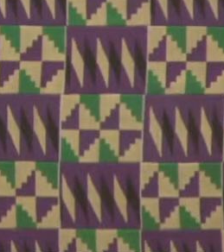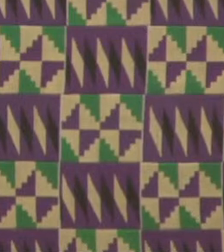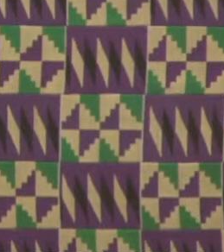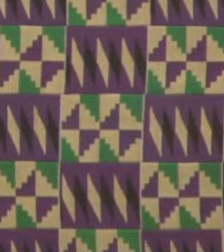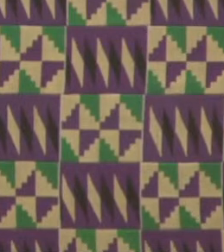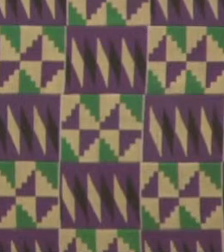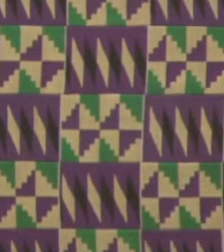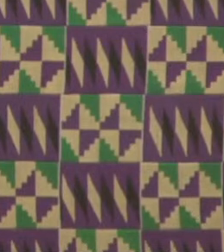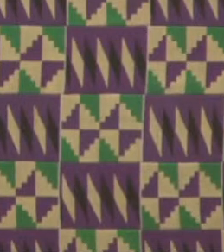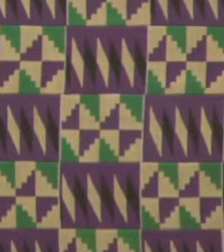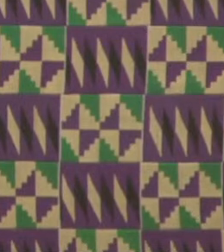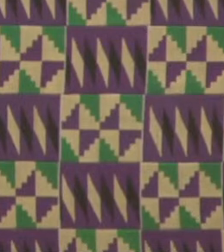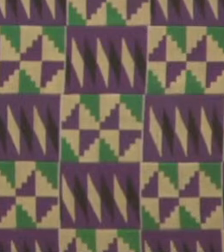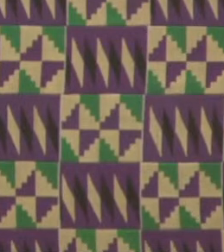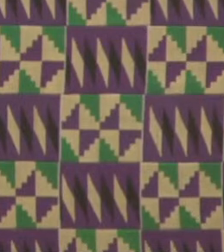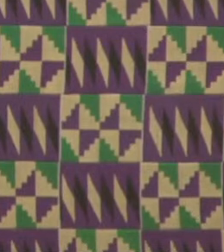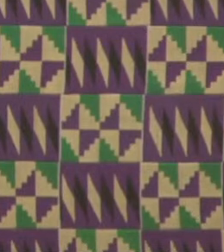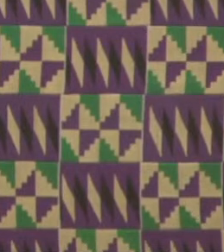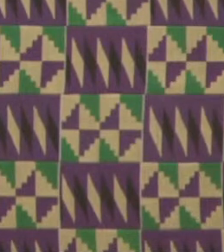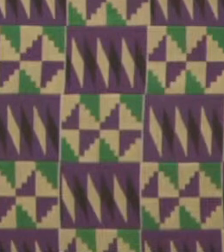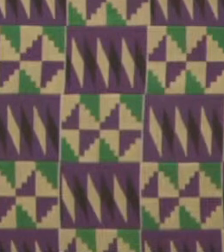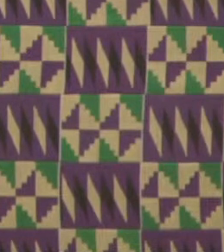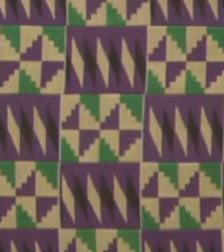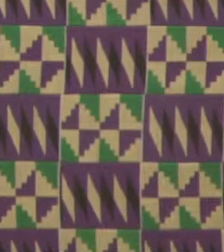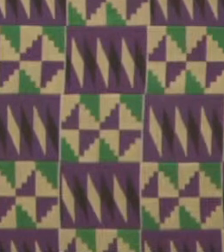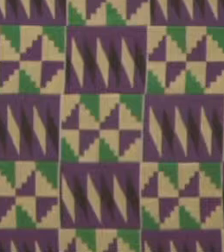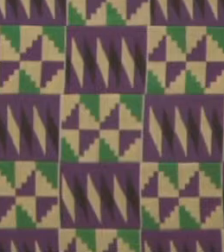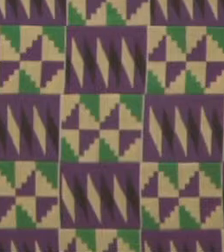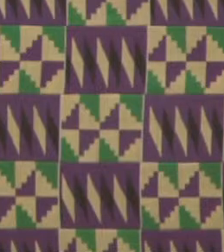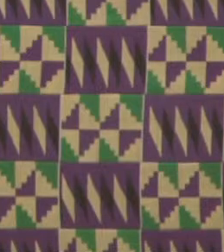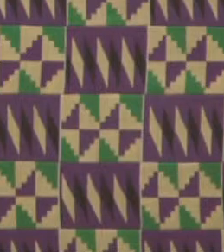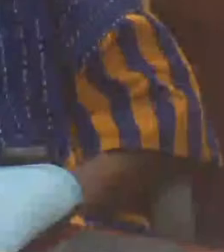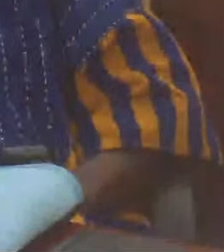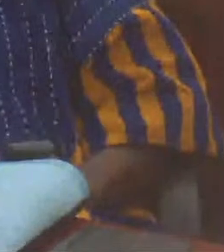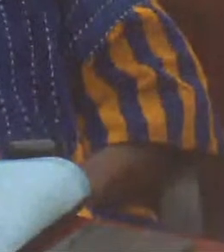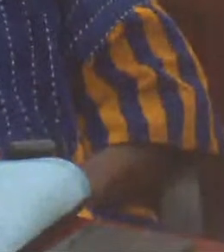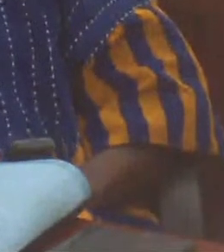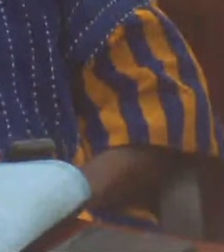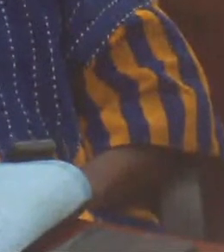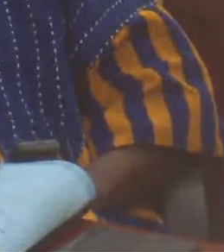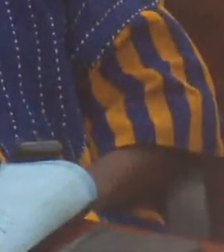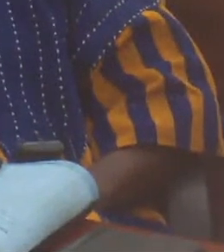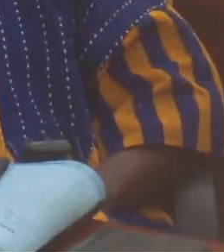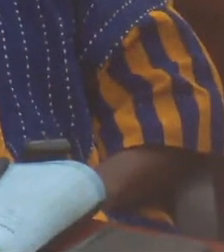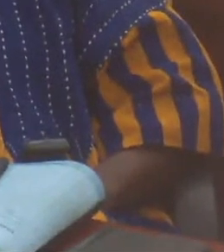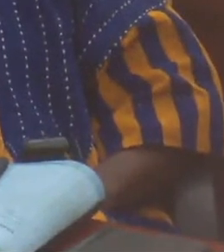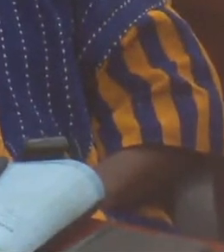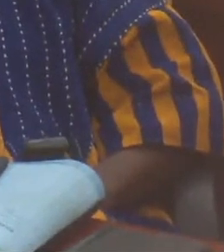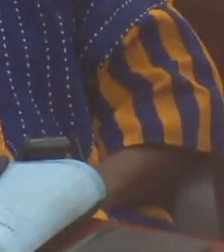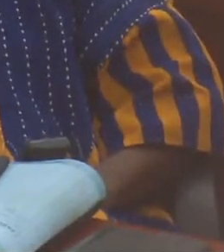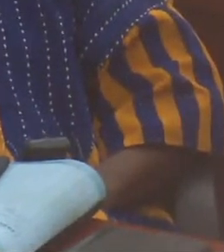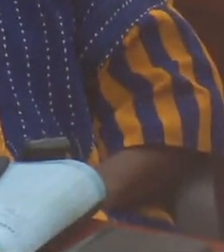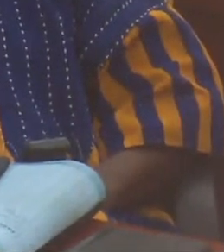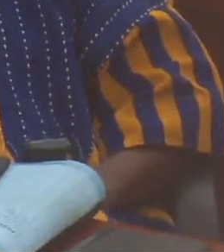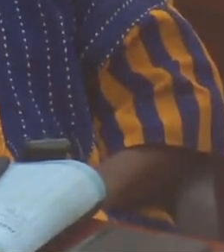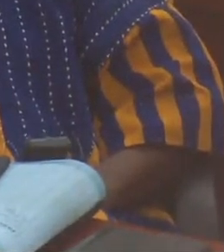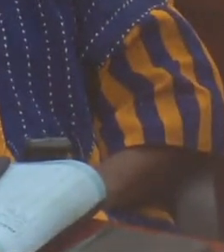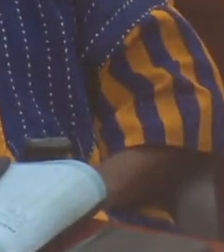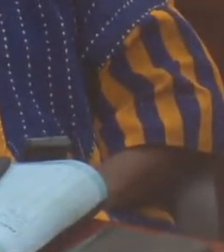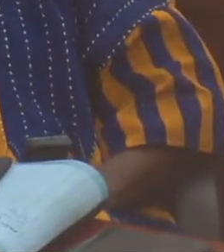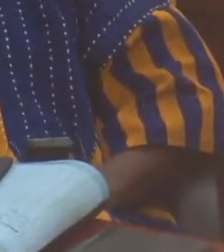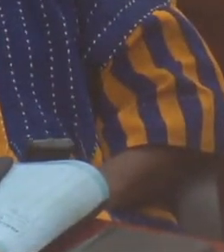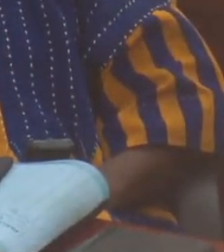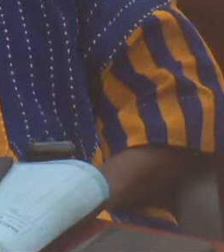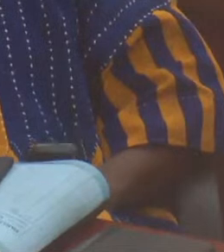ímpar para conduzir os seus destinos num contexto eterno de ampla harmonia nacional.